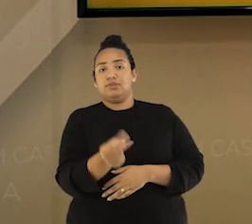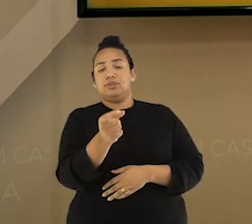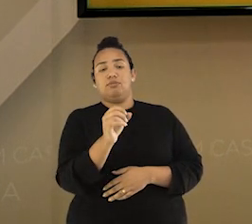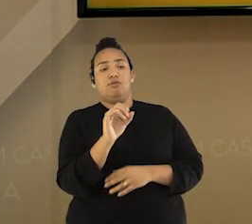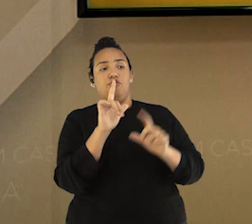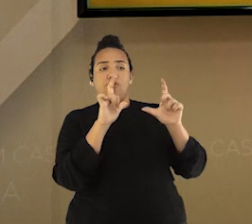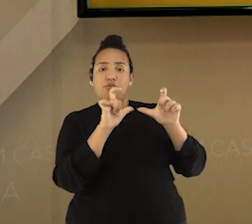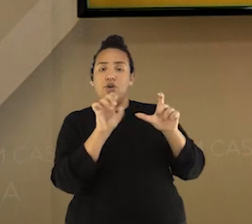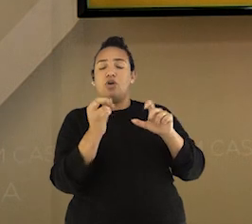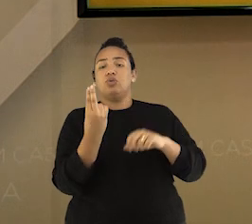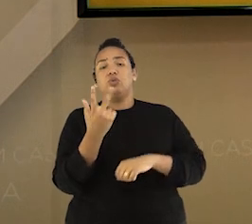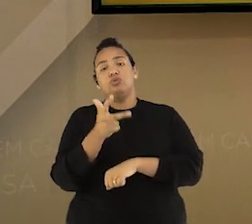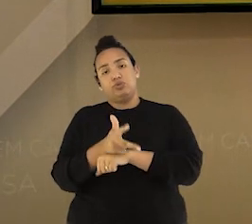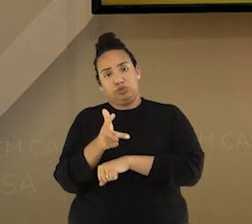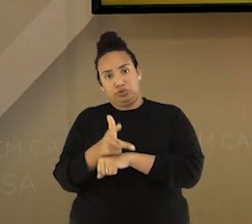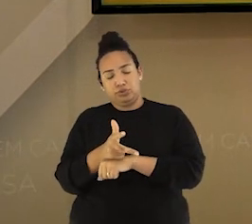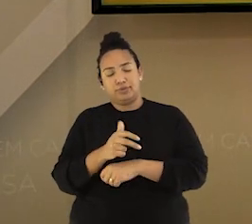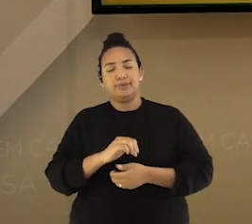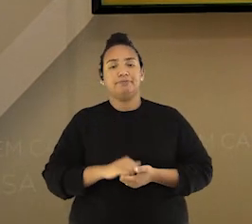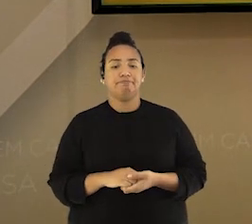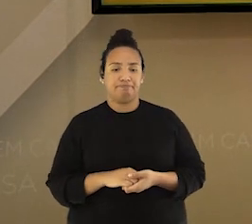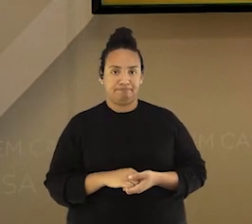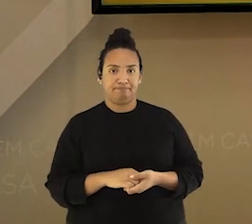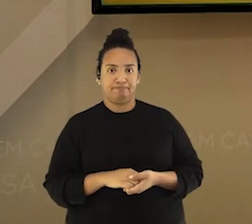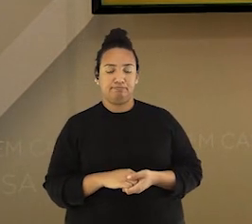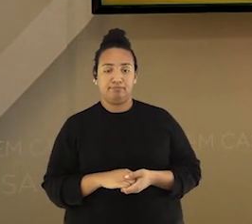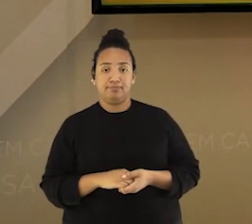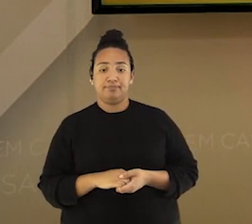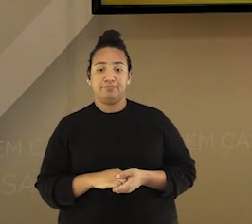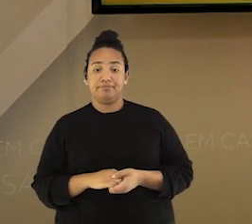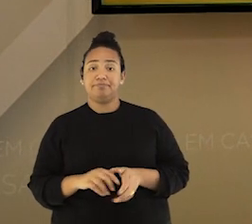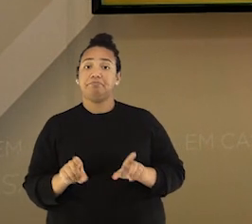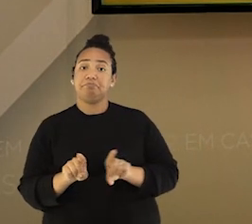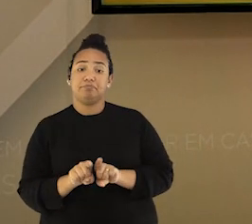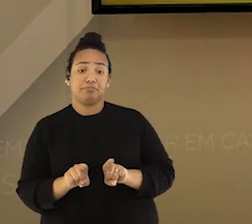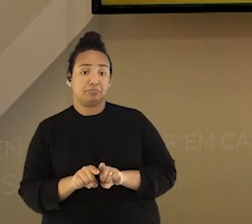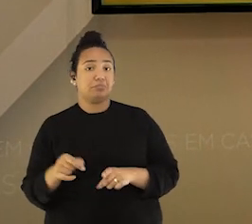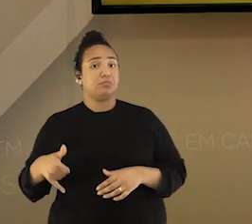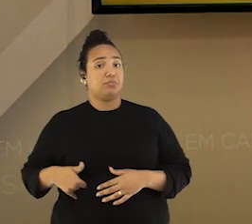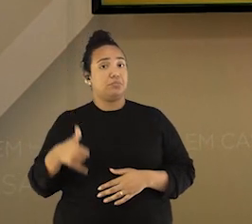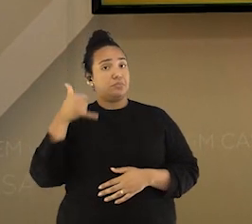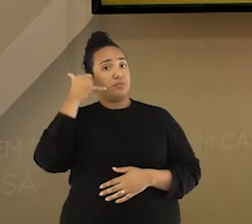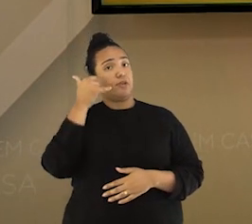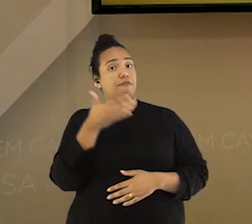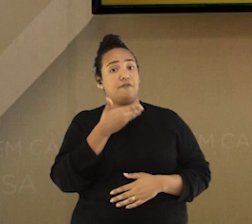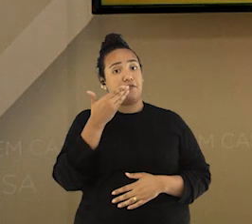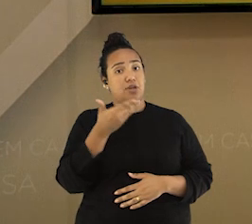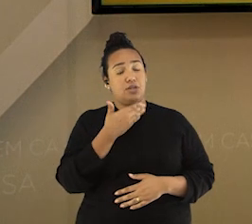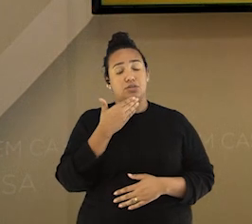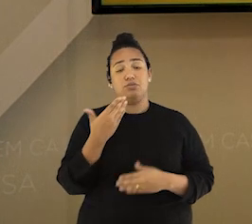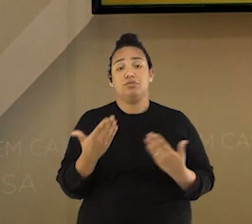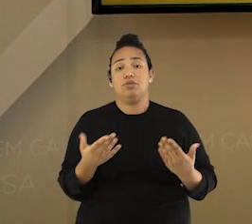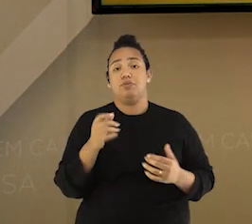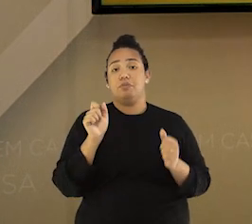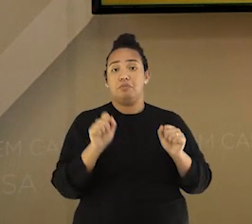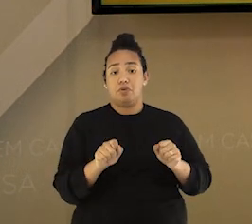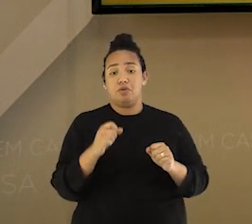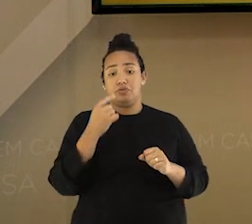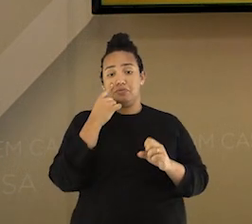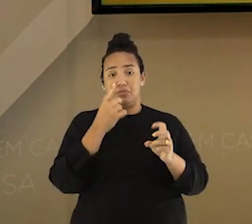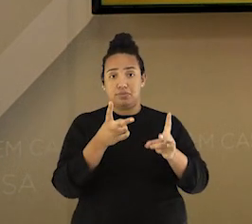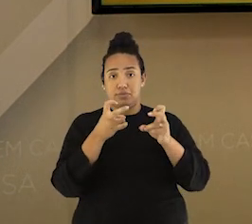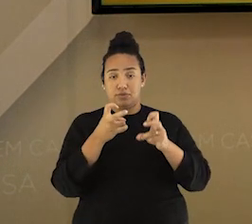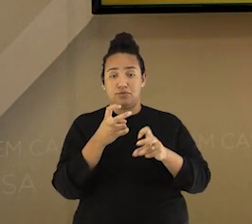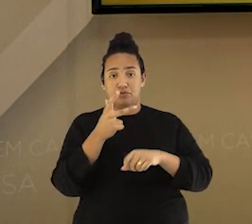mesmo em vídeo. E até mesmo com o celular é muito fácil. É possível observar um vídeo no canal